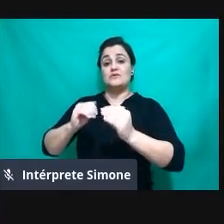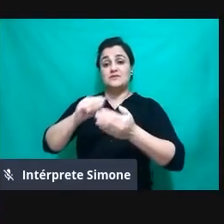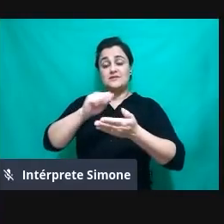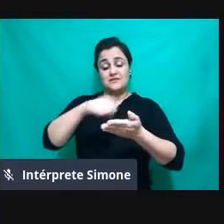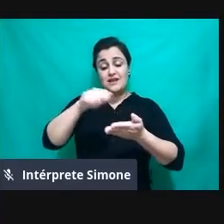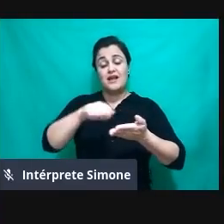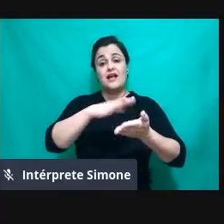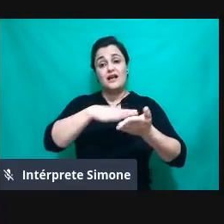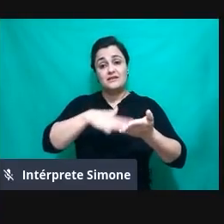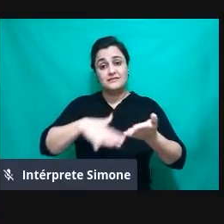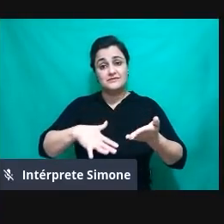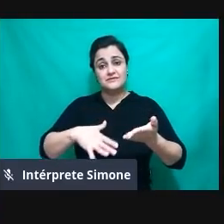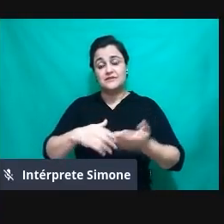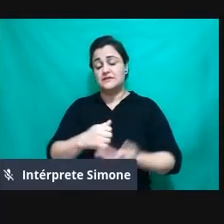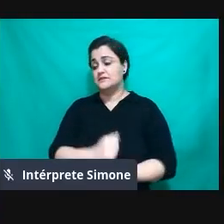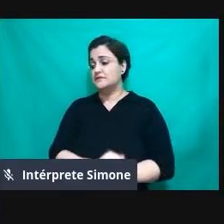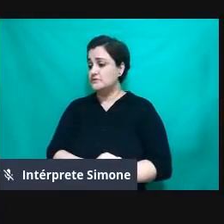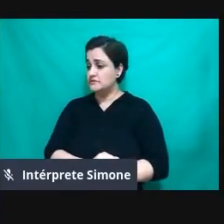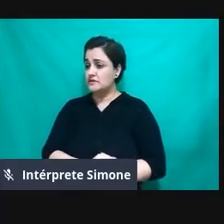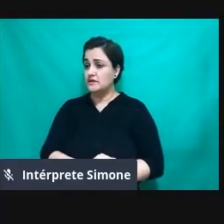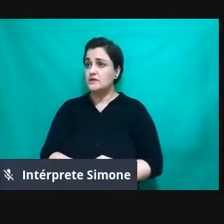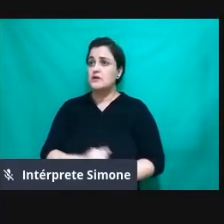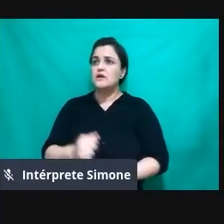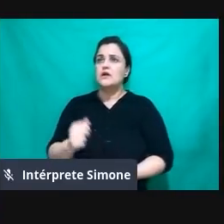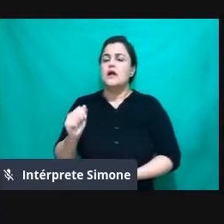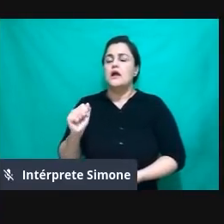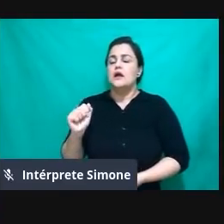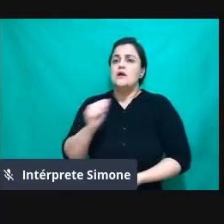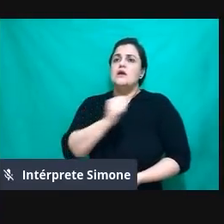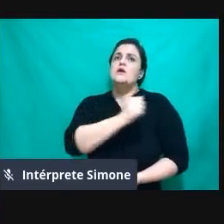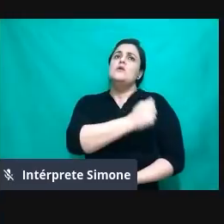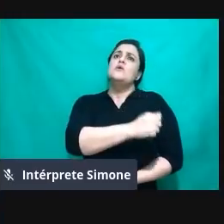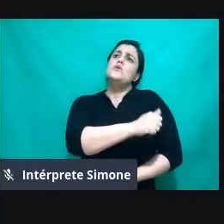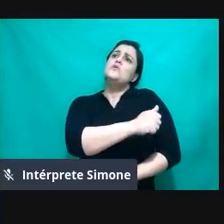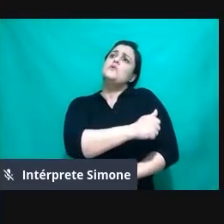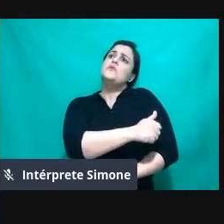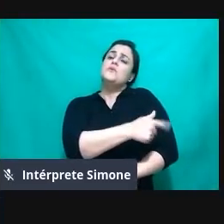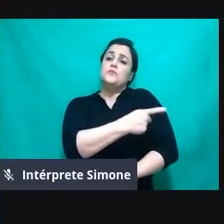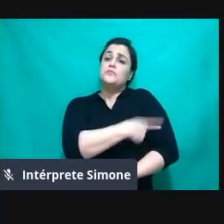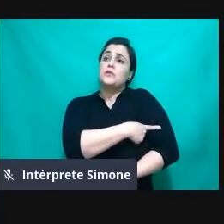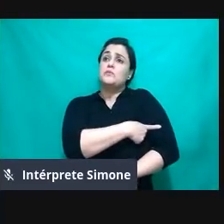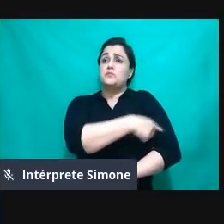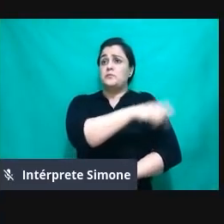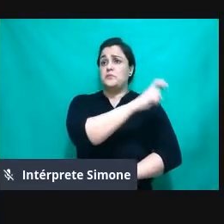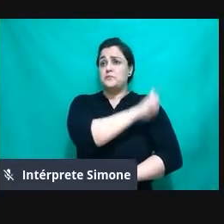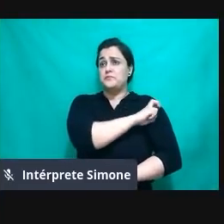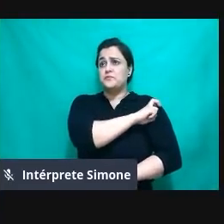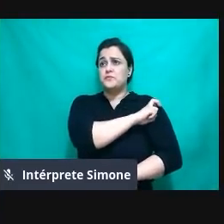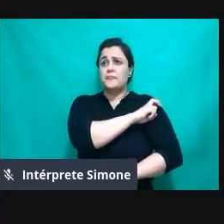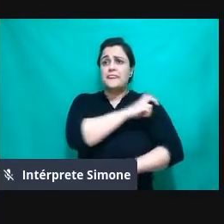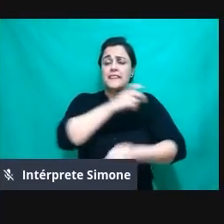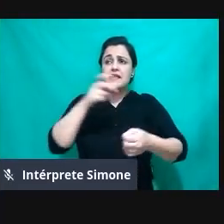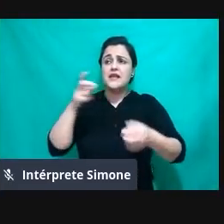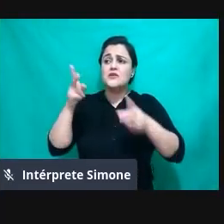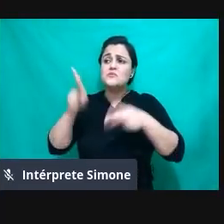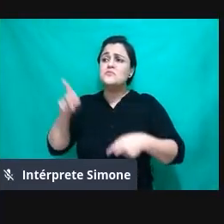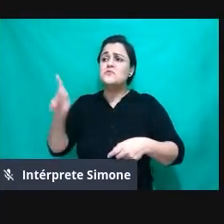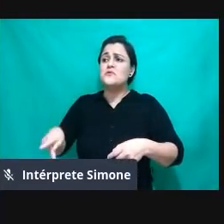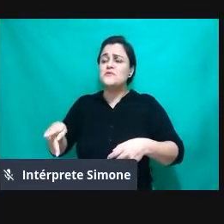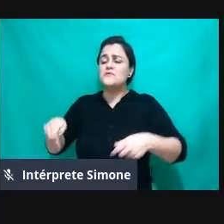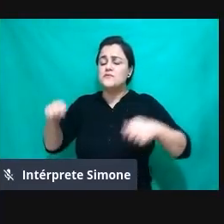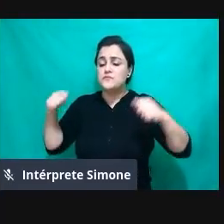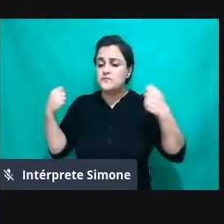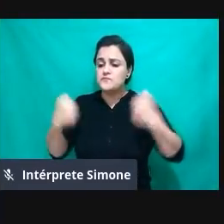do 1º ao 4º ano, ao 5º ano, eu tenho que estar sempre observando e anotando. É